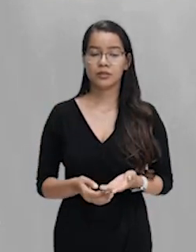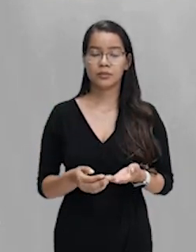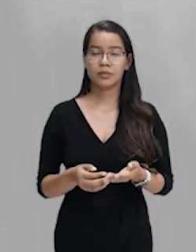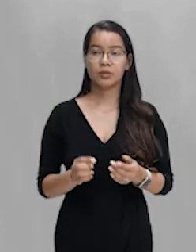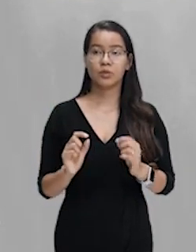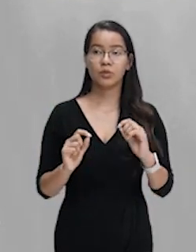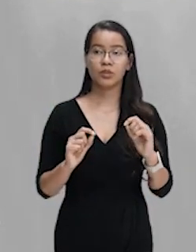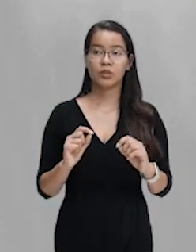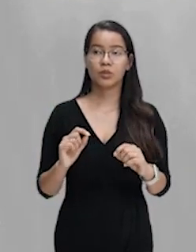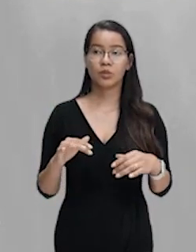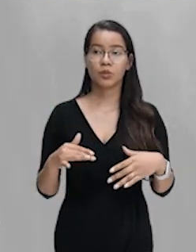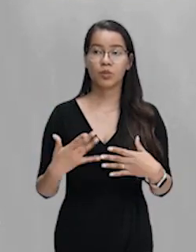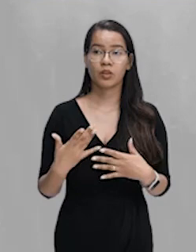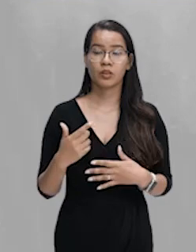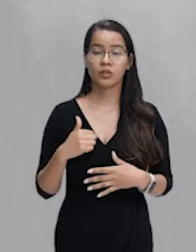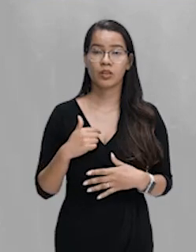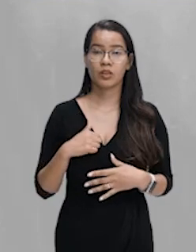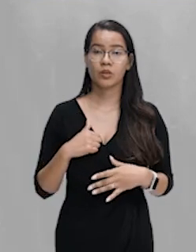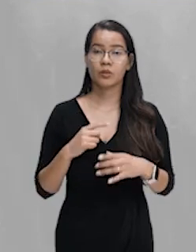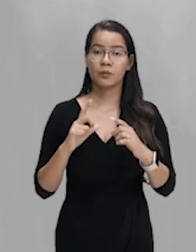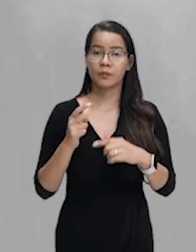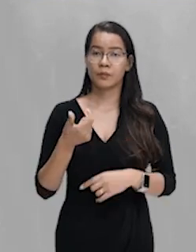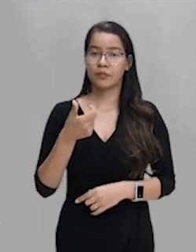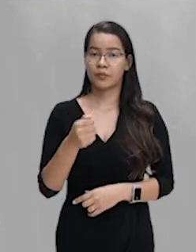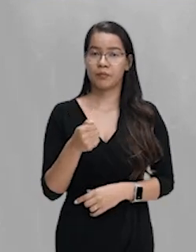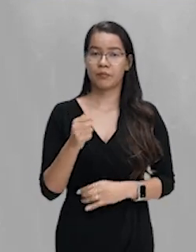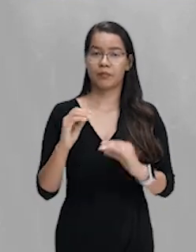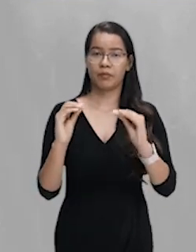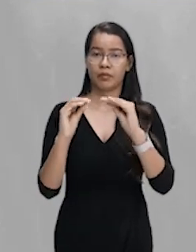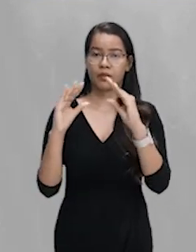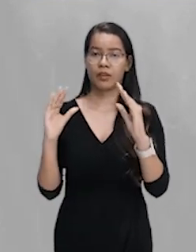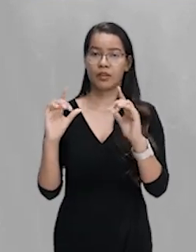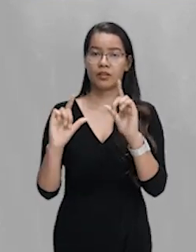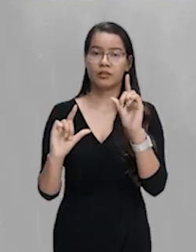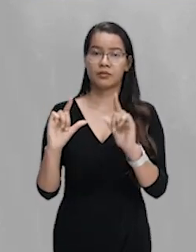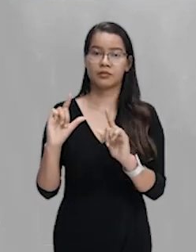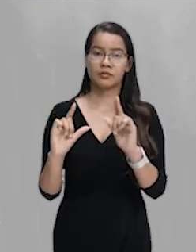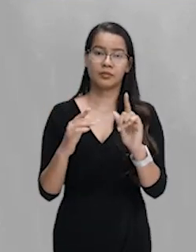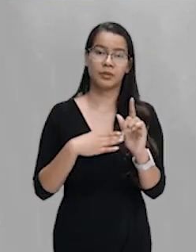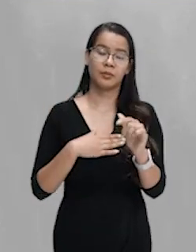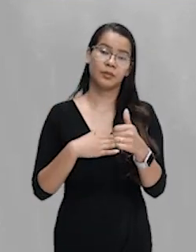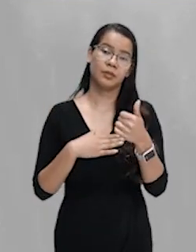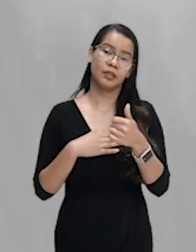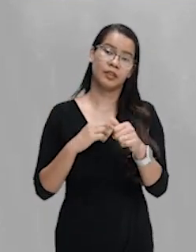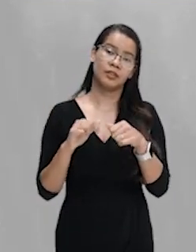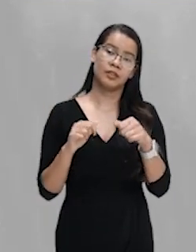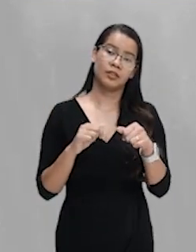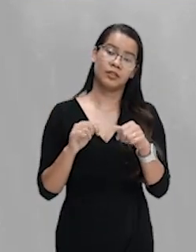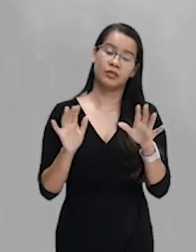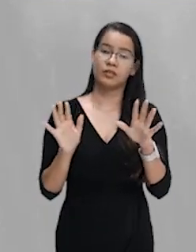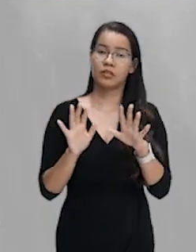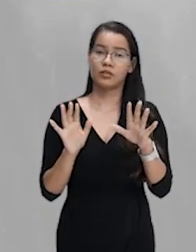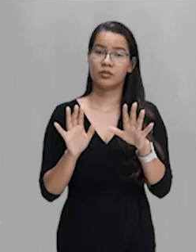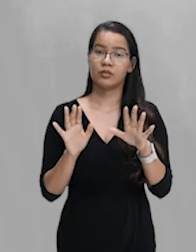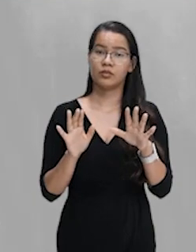Então, quando eu liguei a televisão, foi a minha primeira ação? Não. Eu liguei a